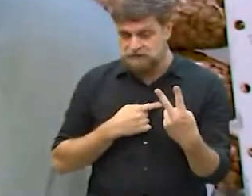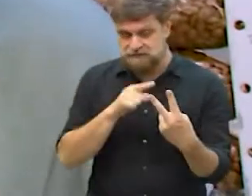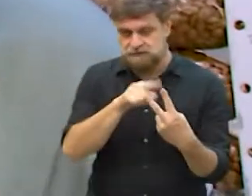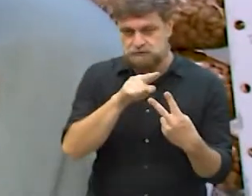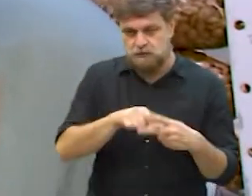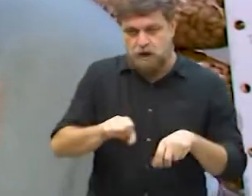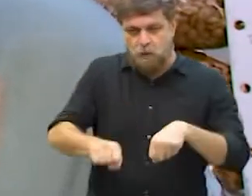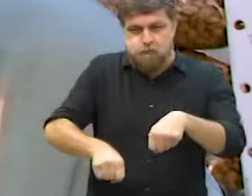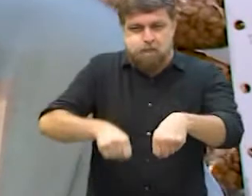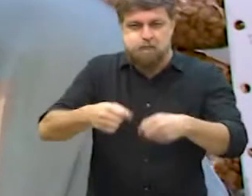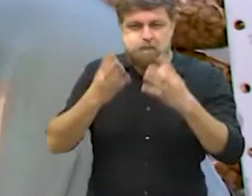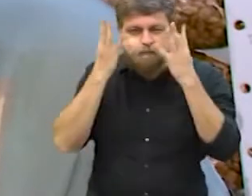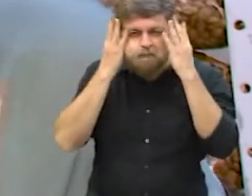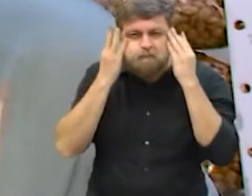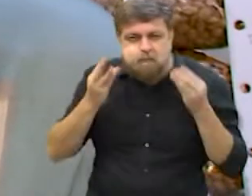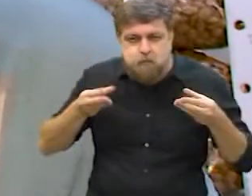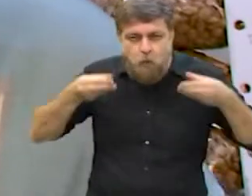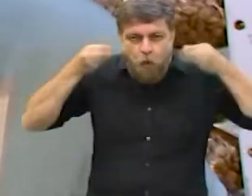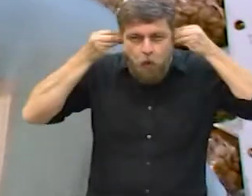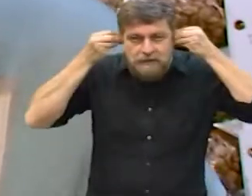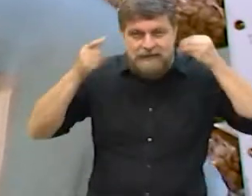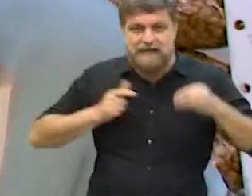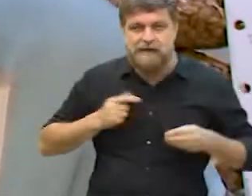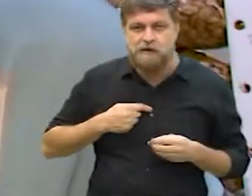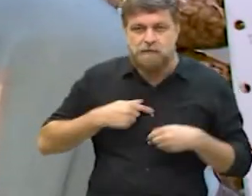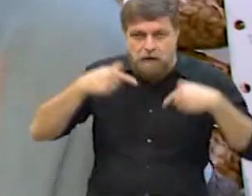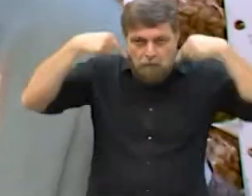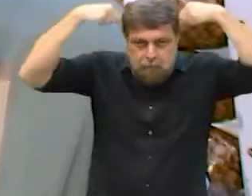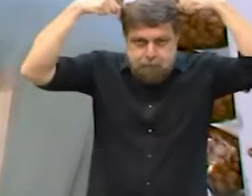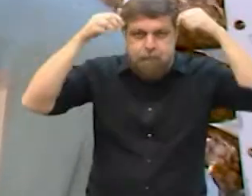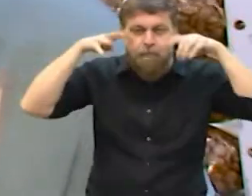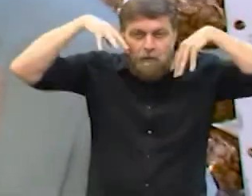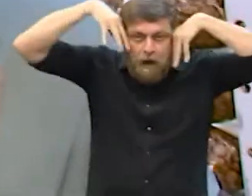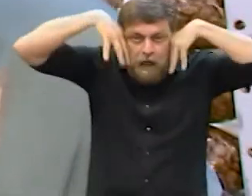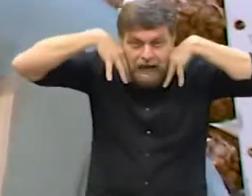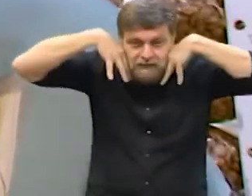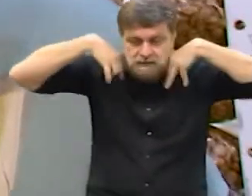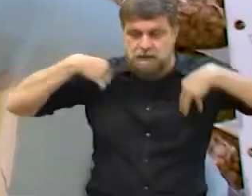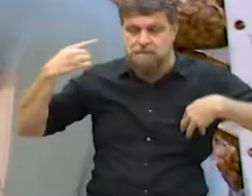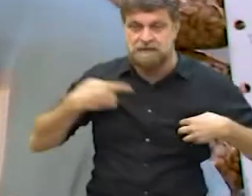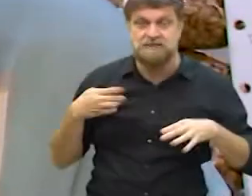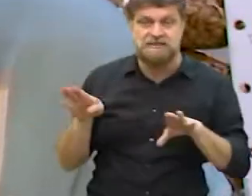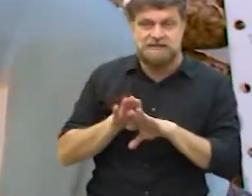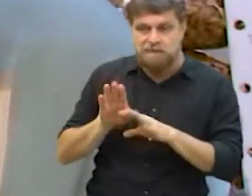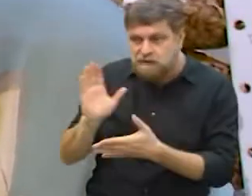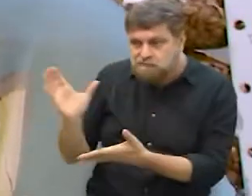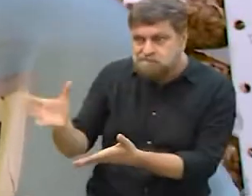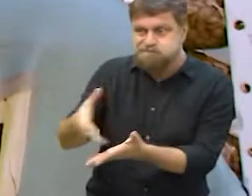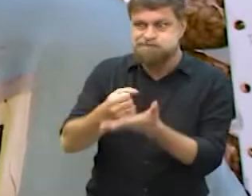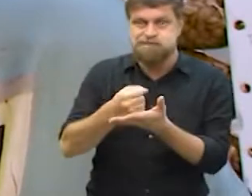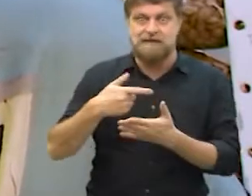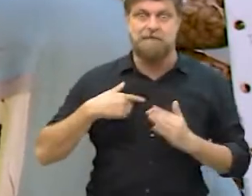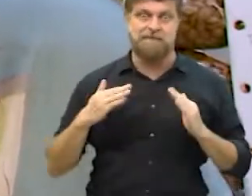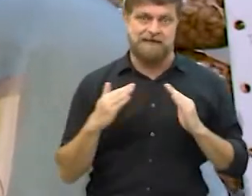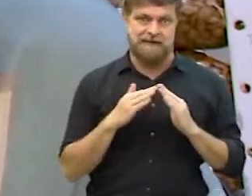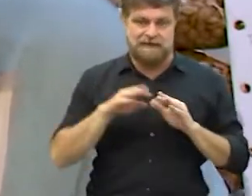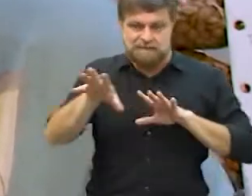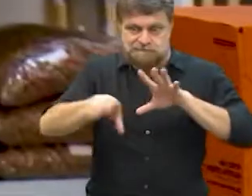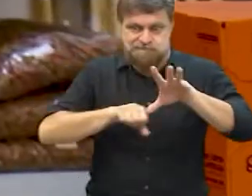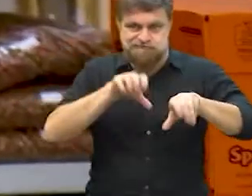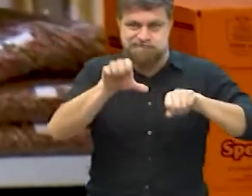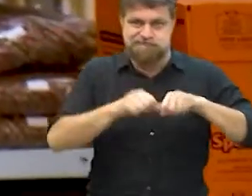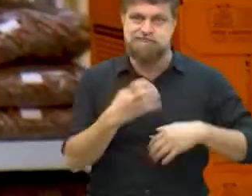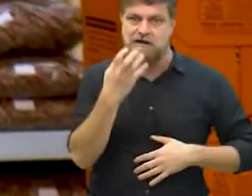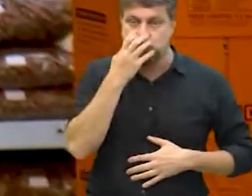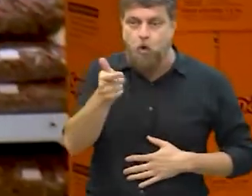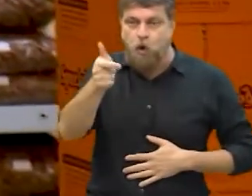e eu tenho mais 2, eu tenho um Golden e uma Ilhasa. E fora os resgates também que a gente faz, né? Às vezes tem uns inquilinos lá em casa também.